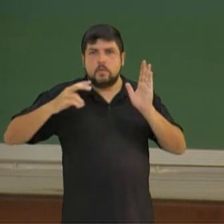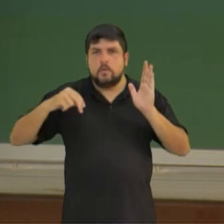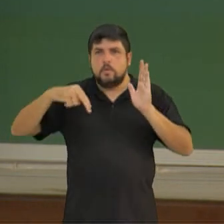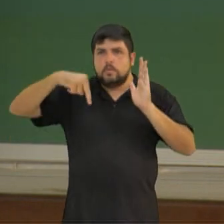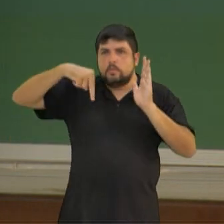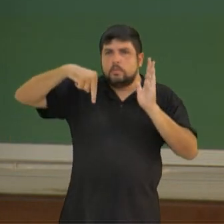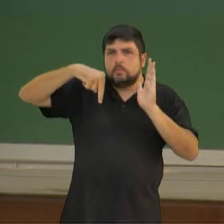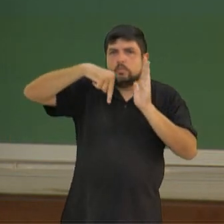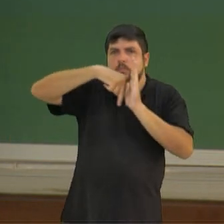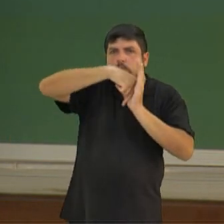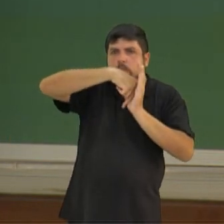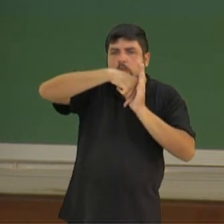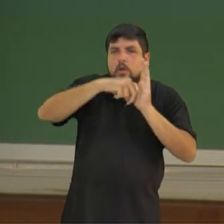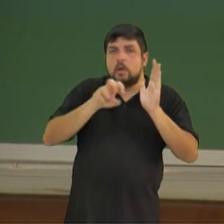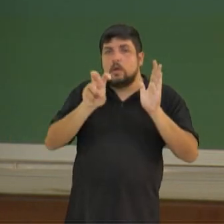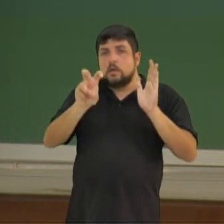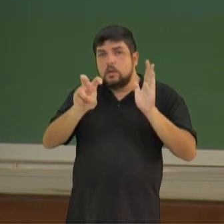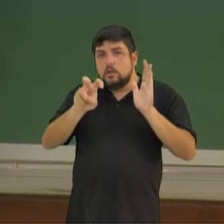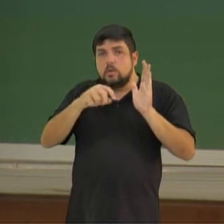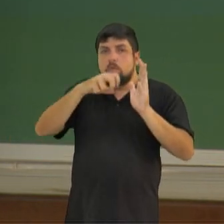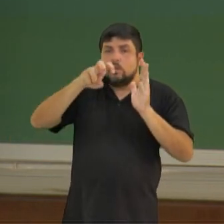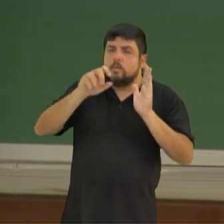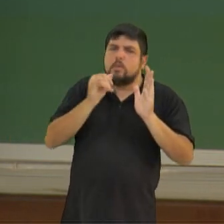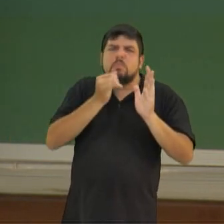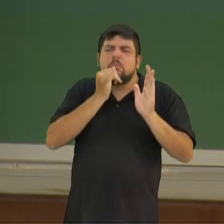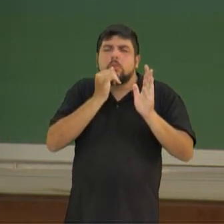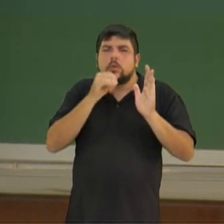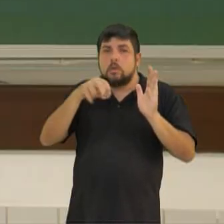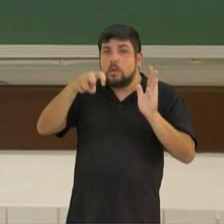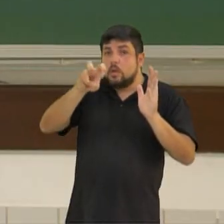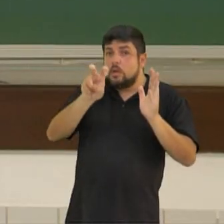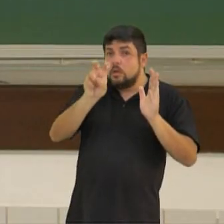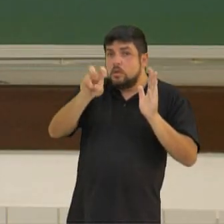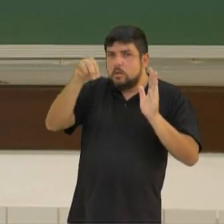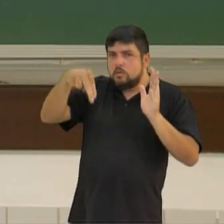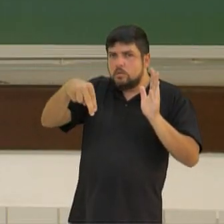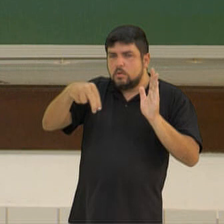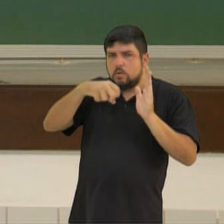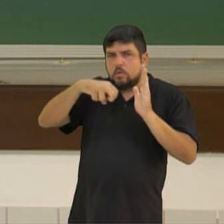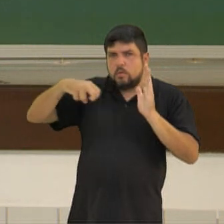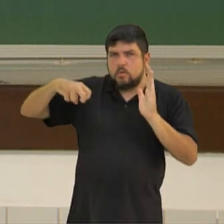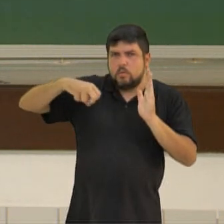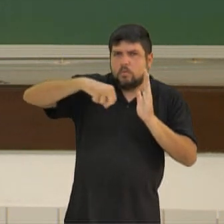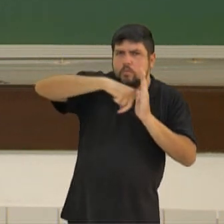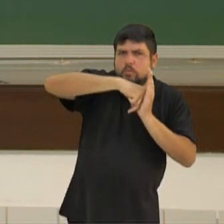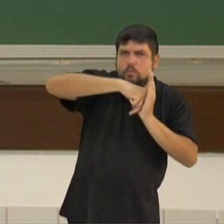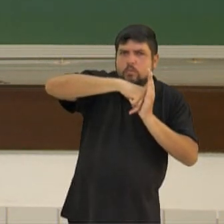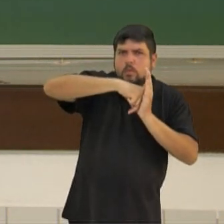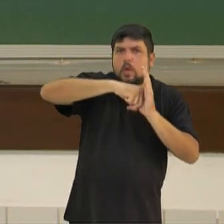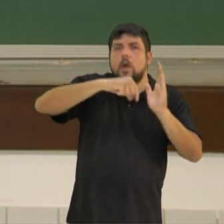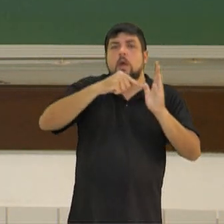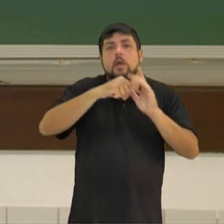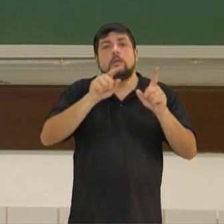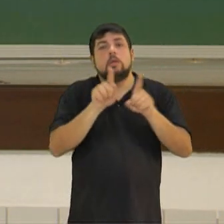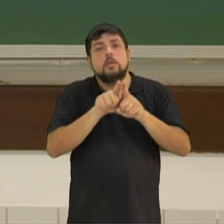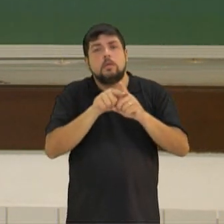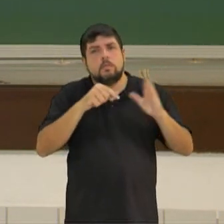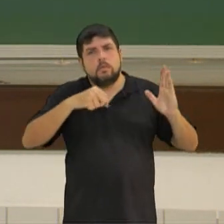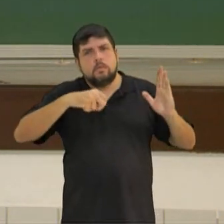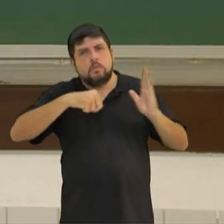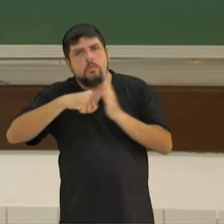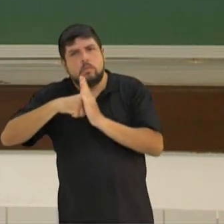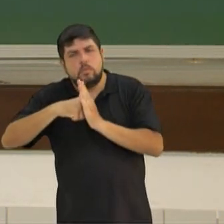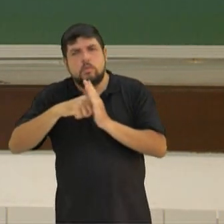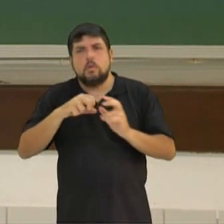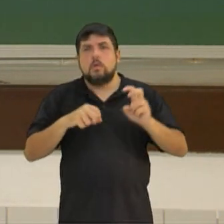mesma, 5 newton. Então, perceba que a força é a mesma, a direção é a mesma, só que o